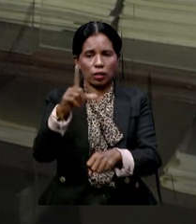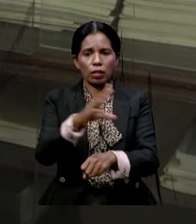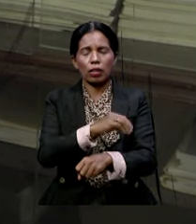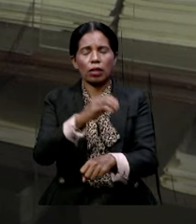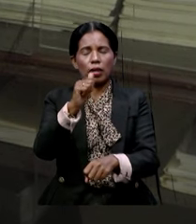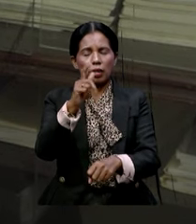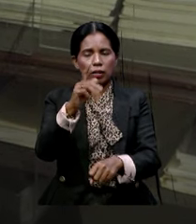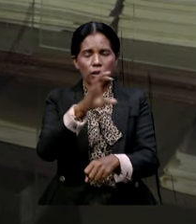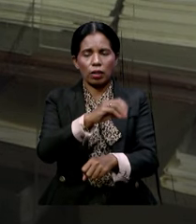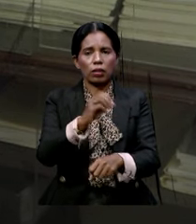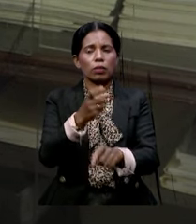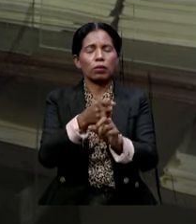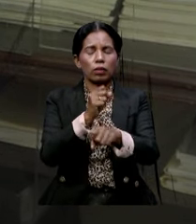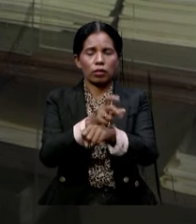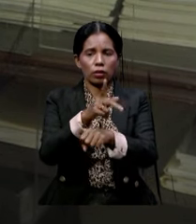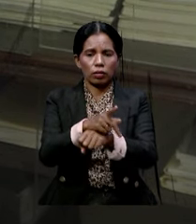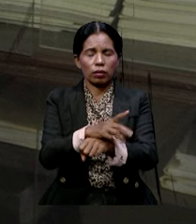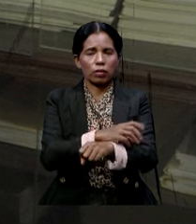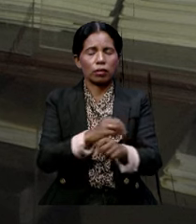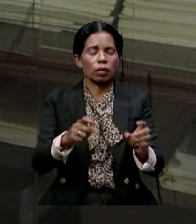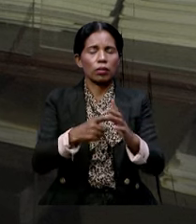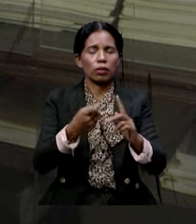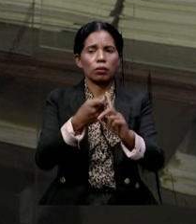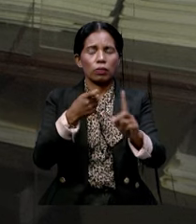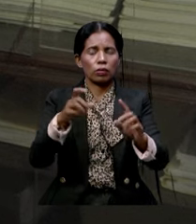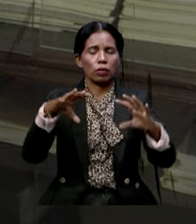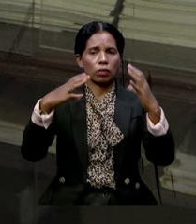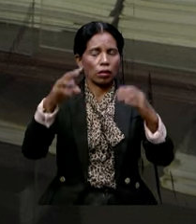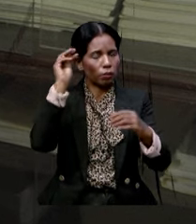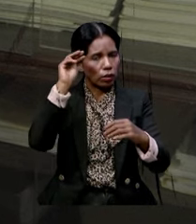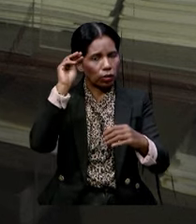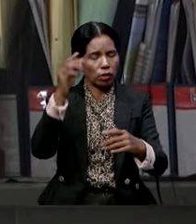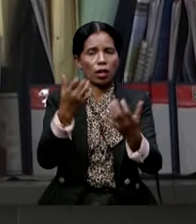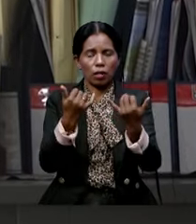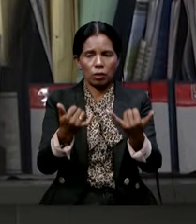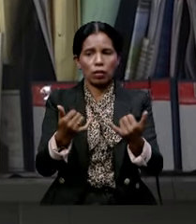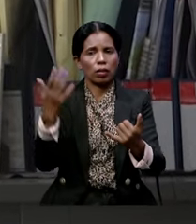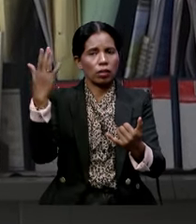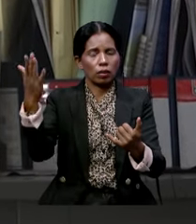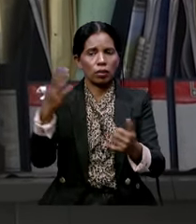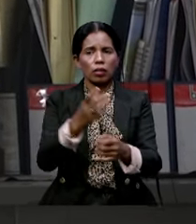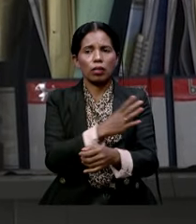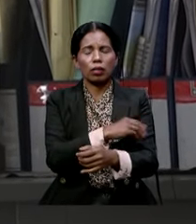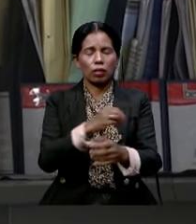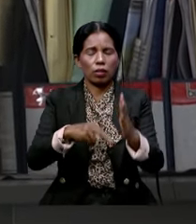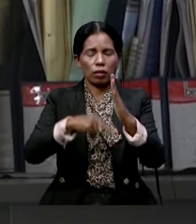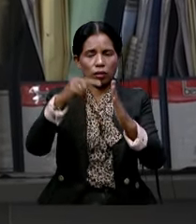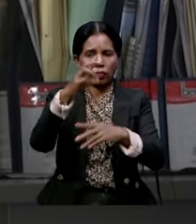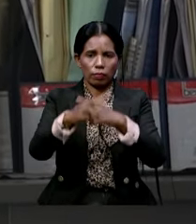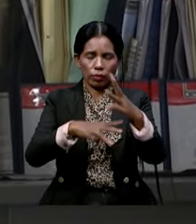no CFOPNE, reta rejeição o Conselho Ministro, da maneira onde acontece a inflação e a nível